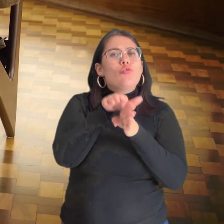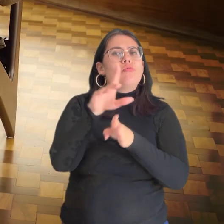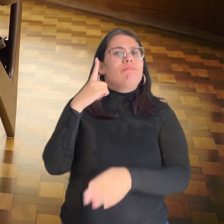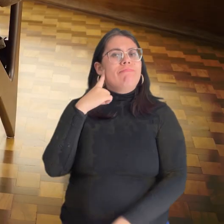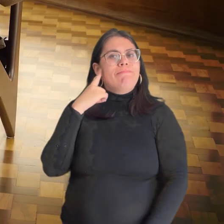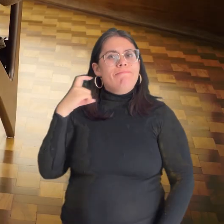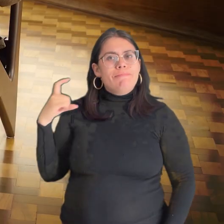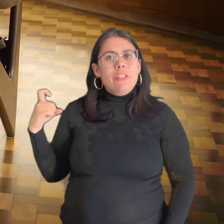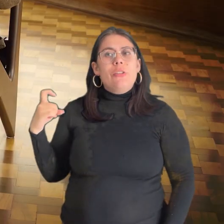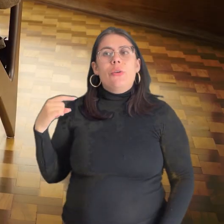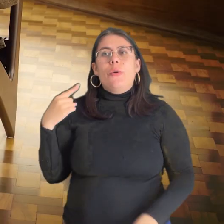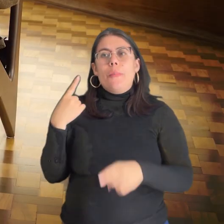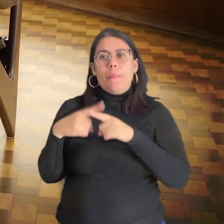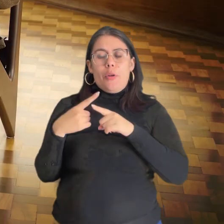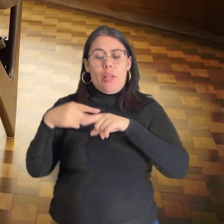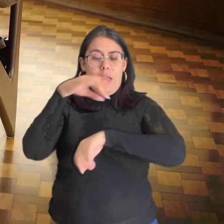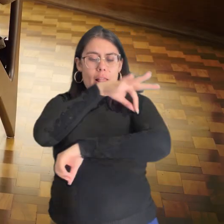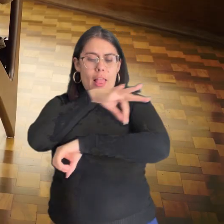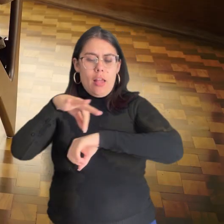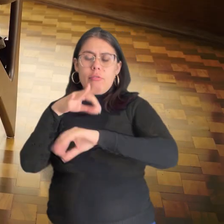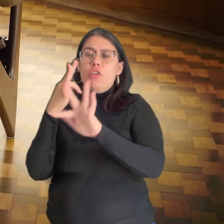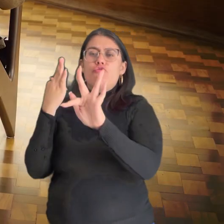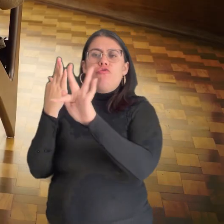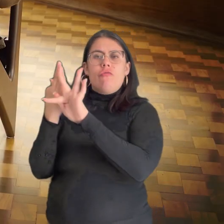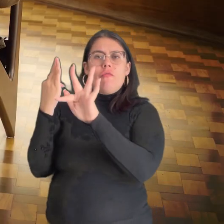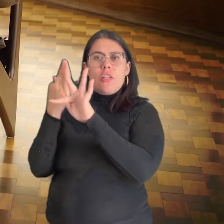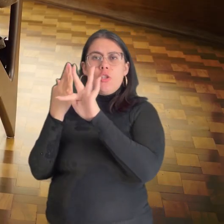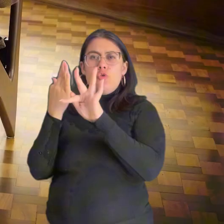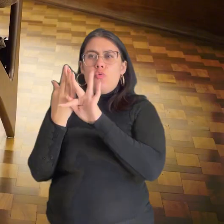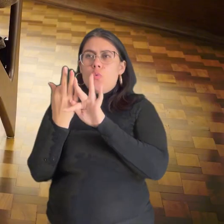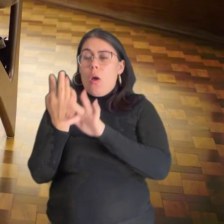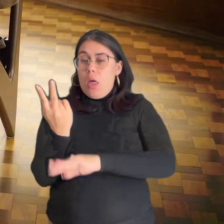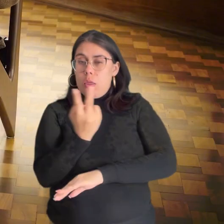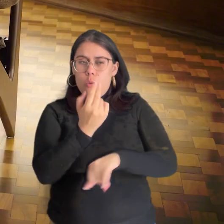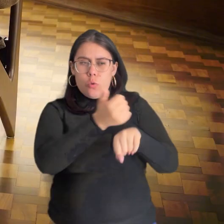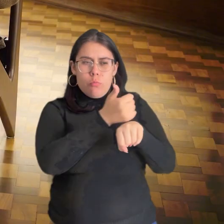consultor, porque, sendo arquiteto e físico,